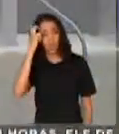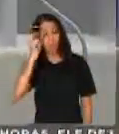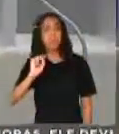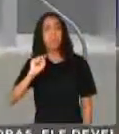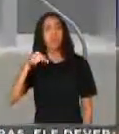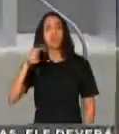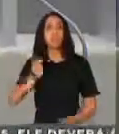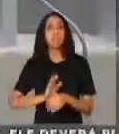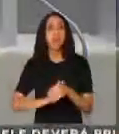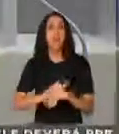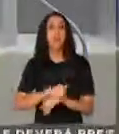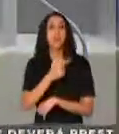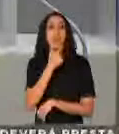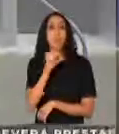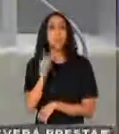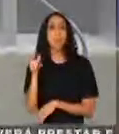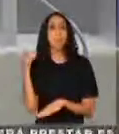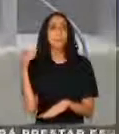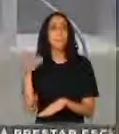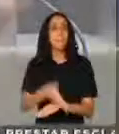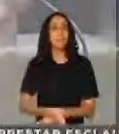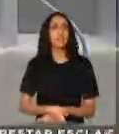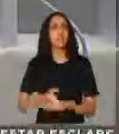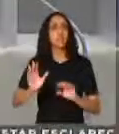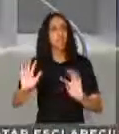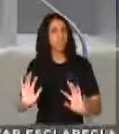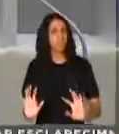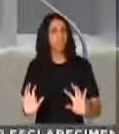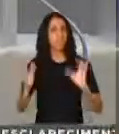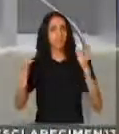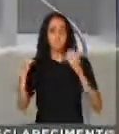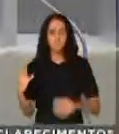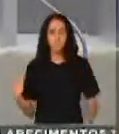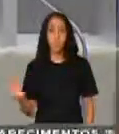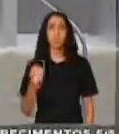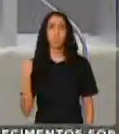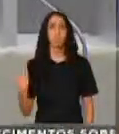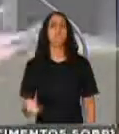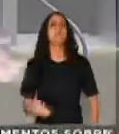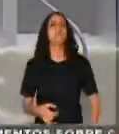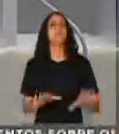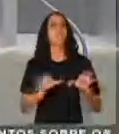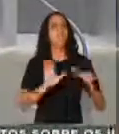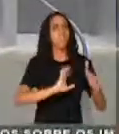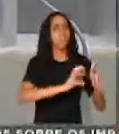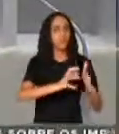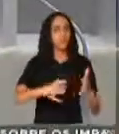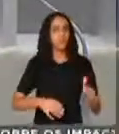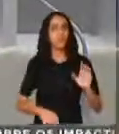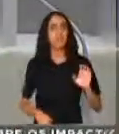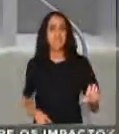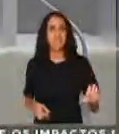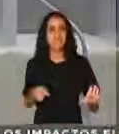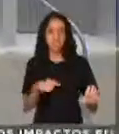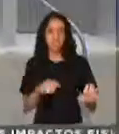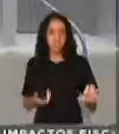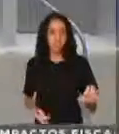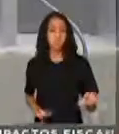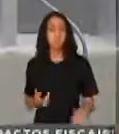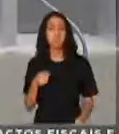noite participou de um grande ato, um ato de unidade das esquerdas, onde esse